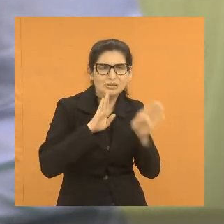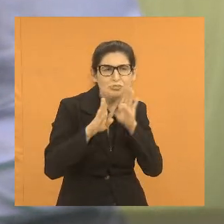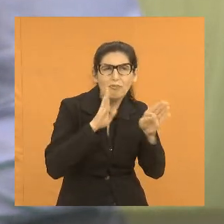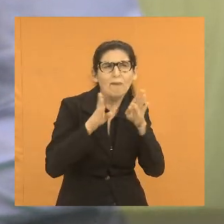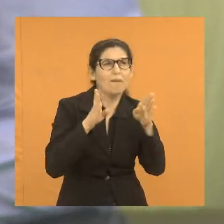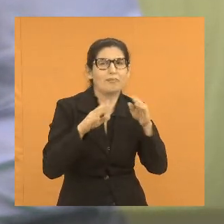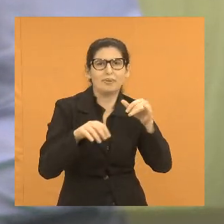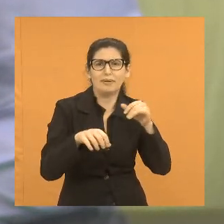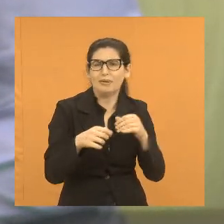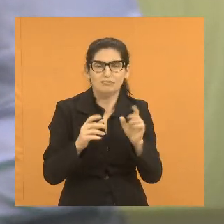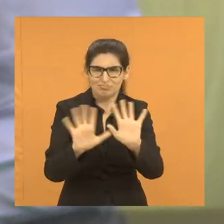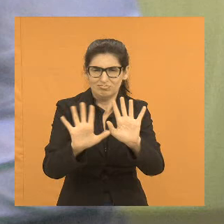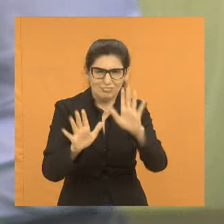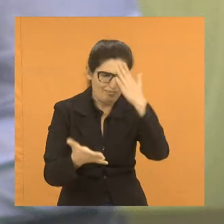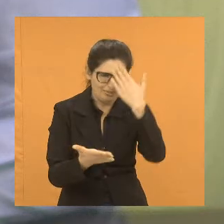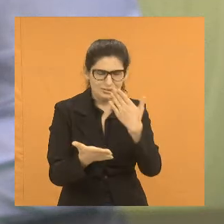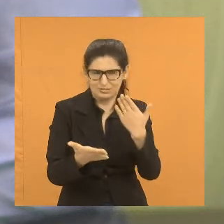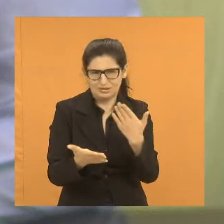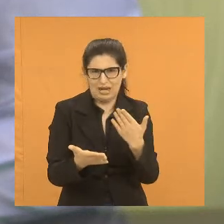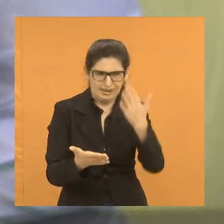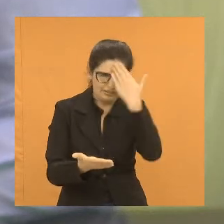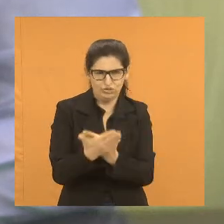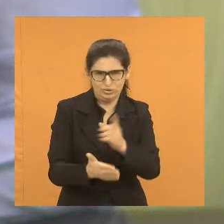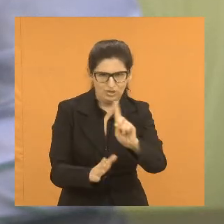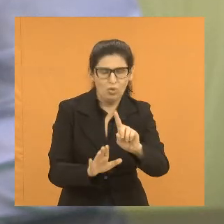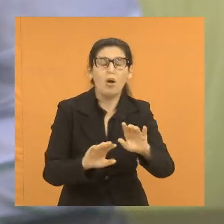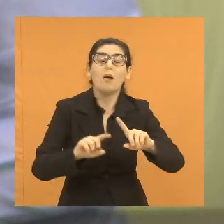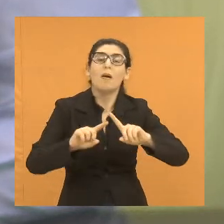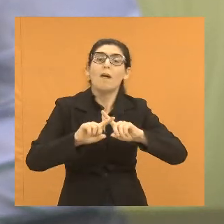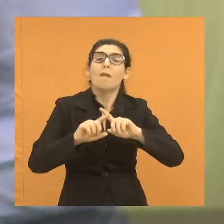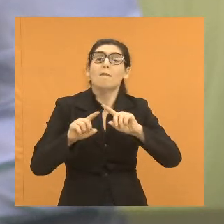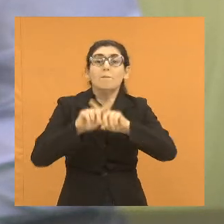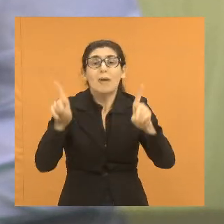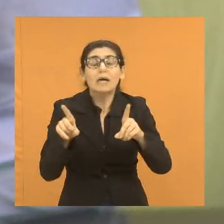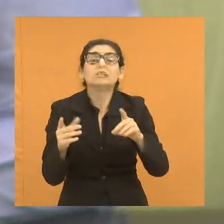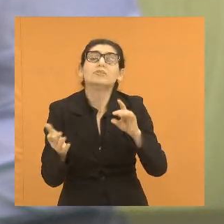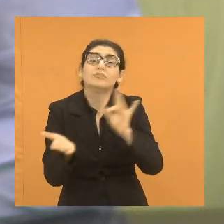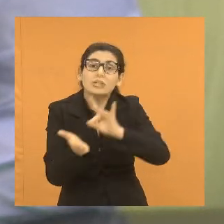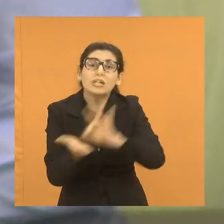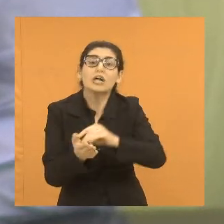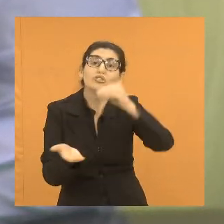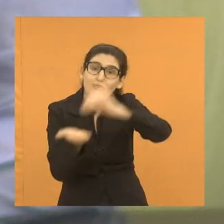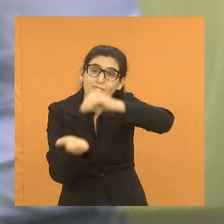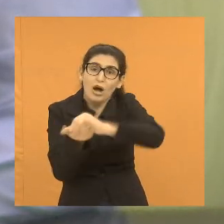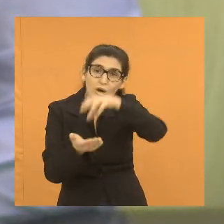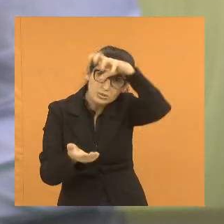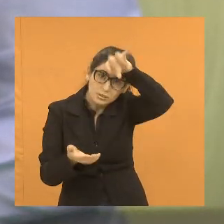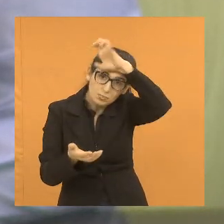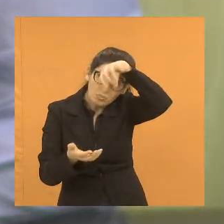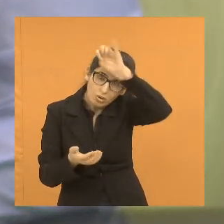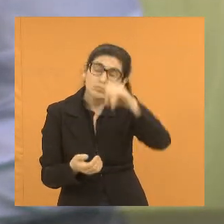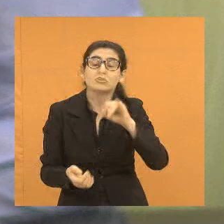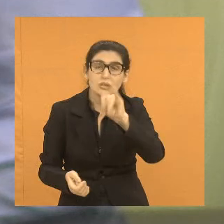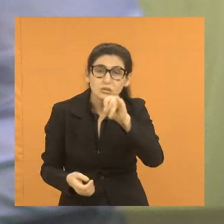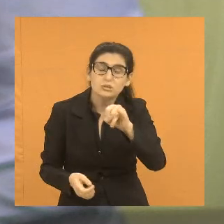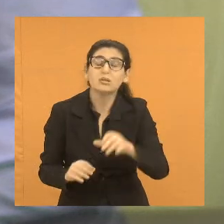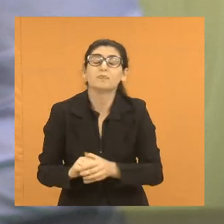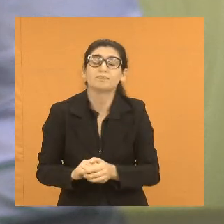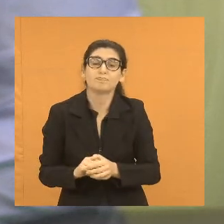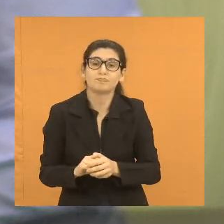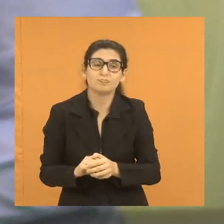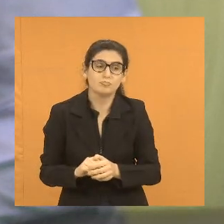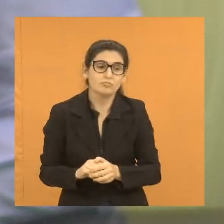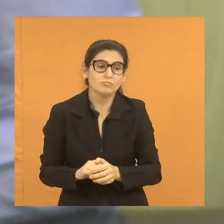à ambulância, é verdade, existe uma falta do equipamento mesmo, né? Por dois motivos. Primeiro, que os casos mais leves